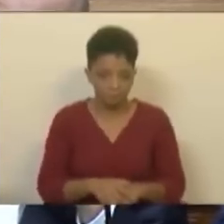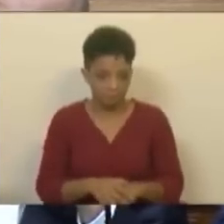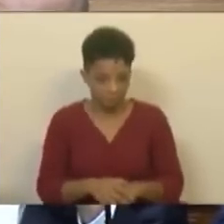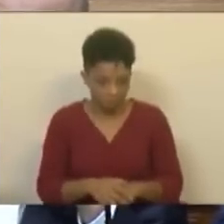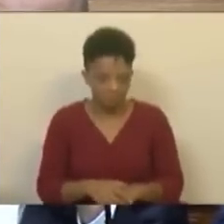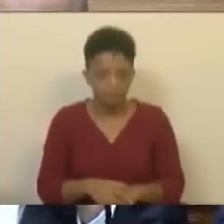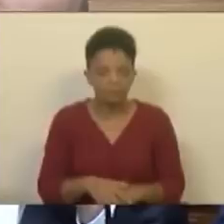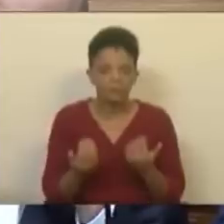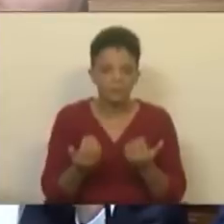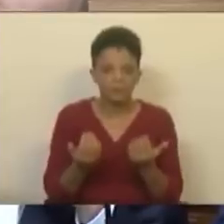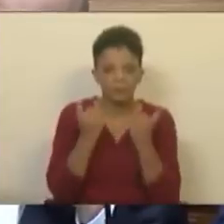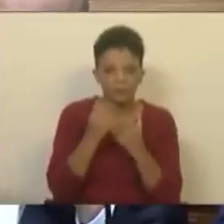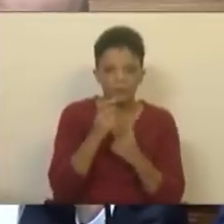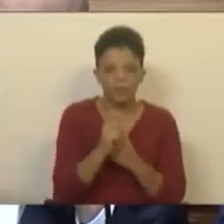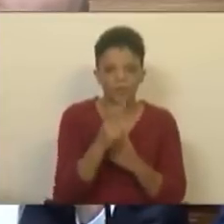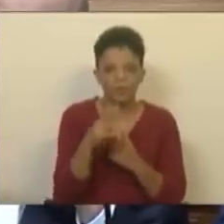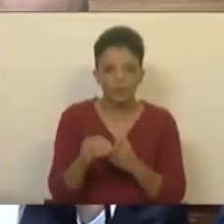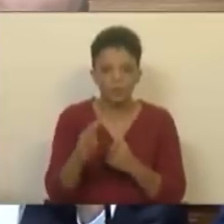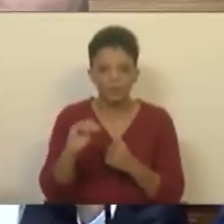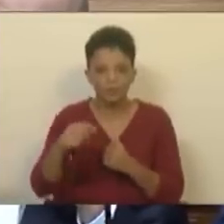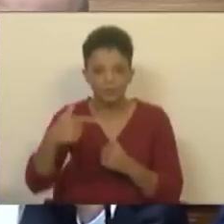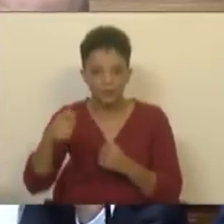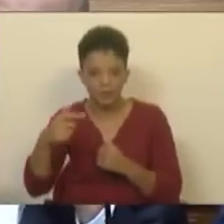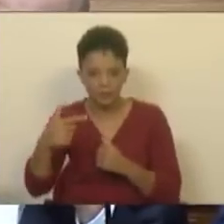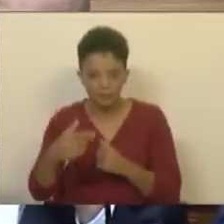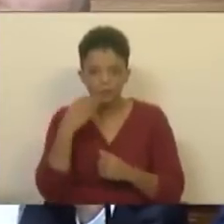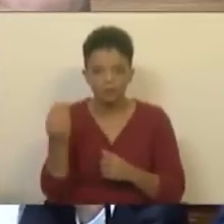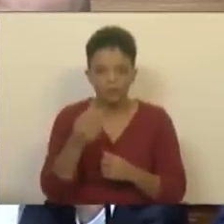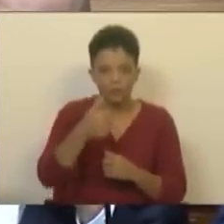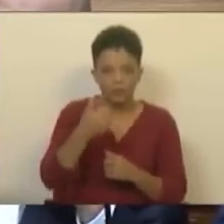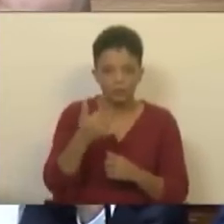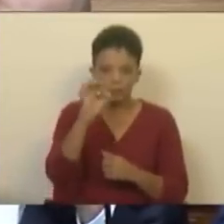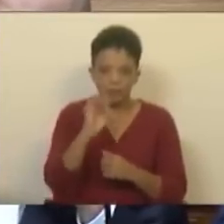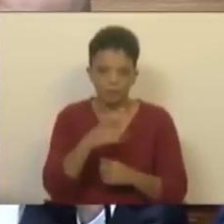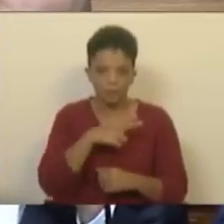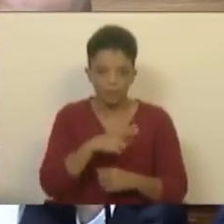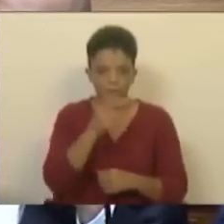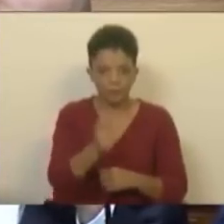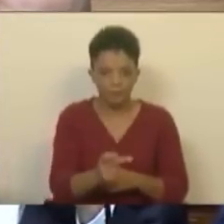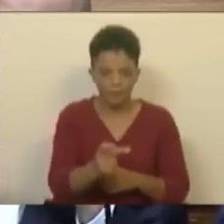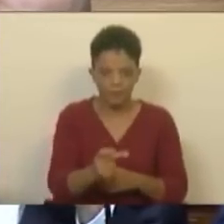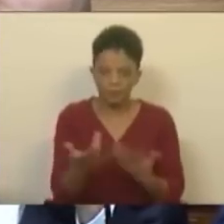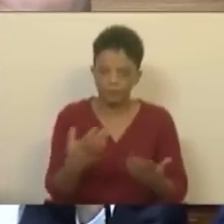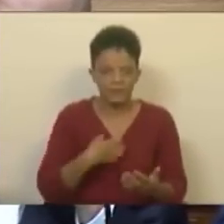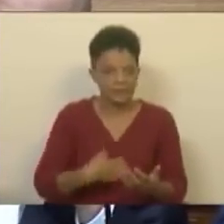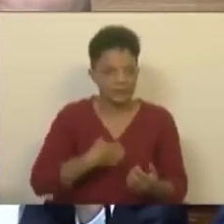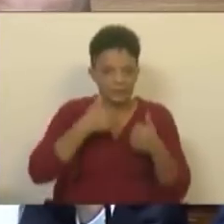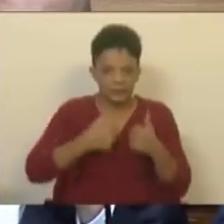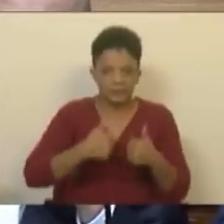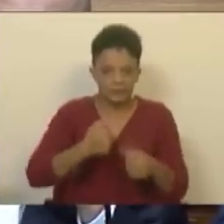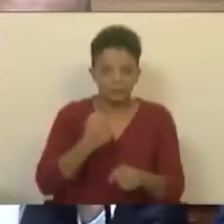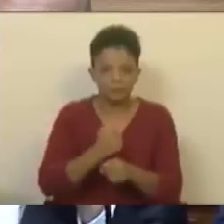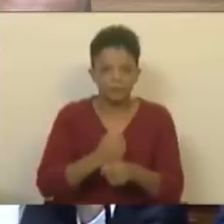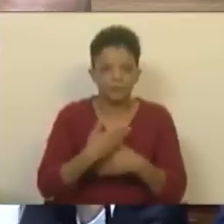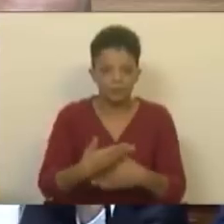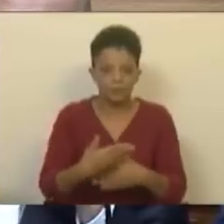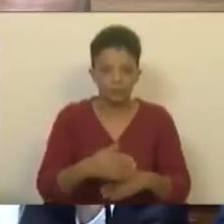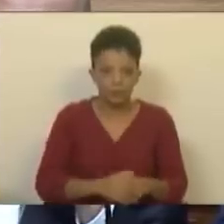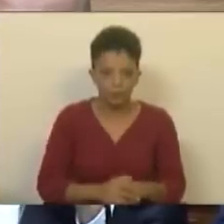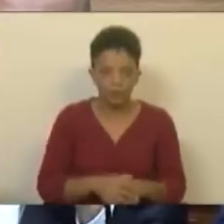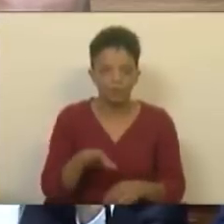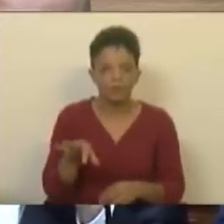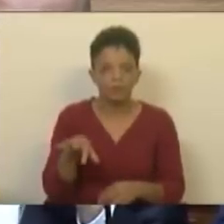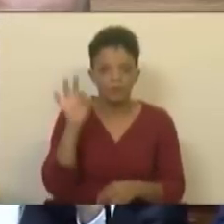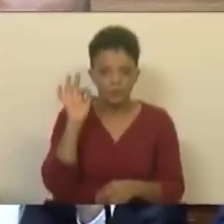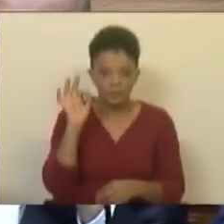eurose start 53% dos jovens que ficam em Portugal não se sentem realizados nas suas profissões fonte da